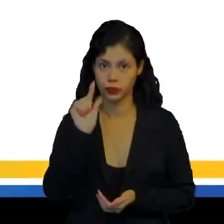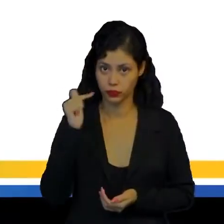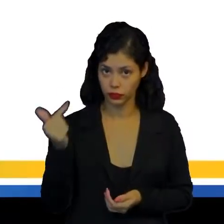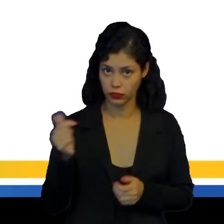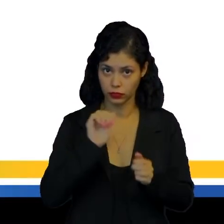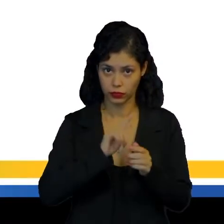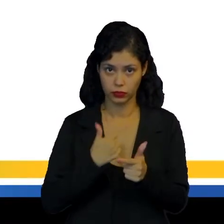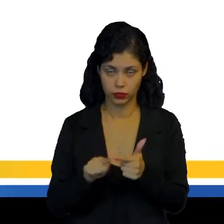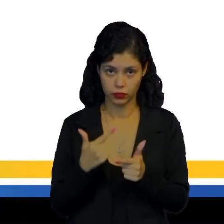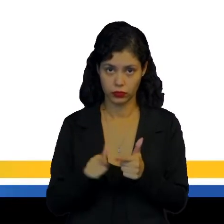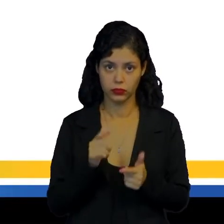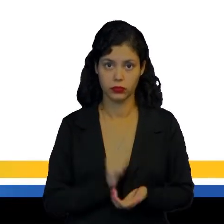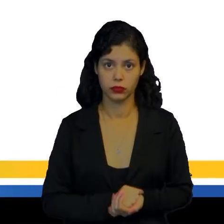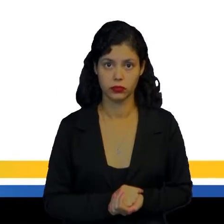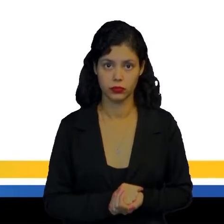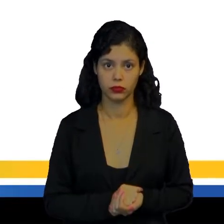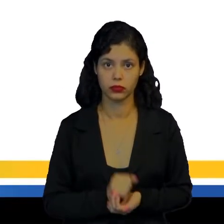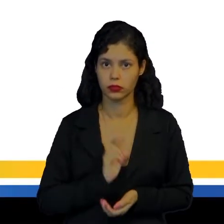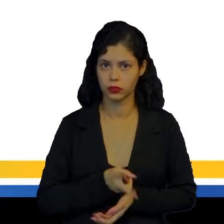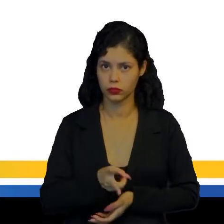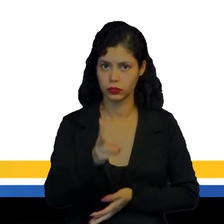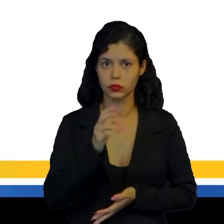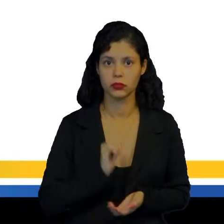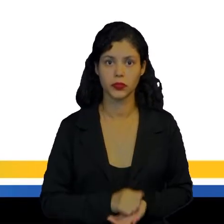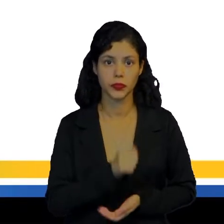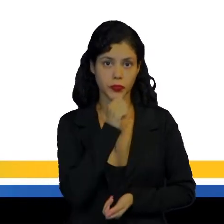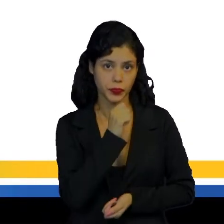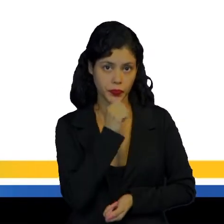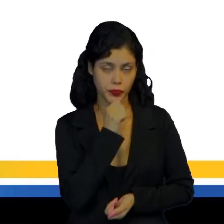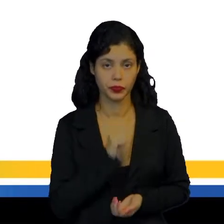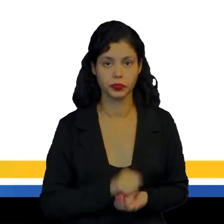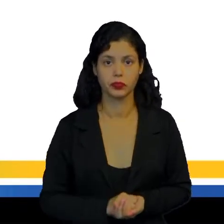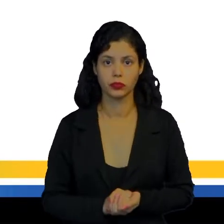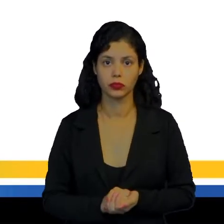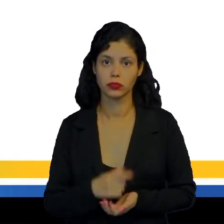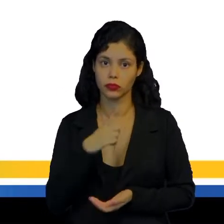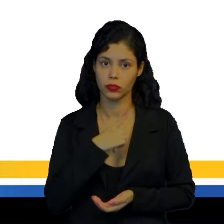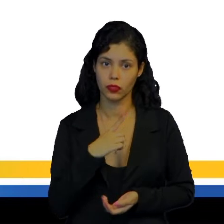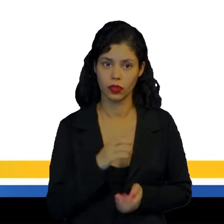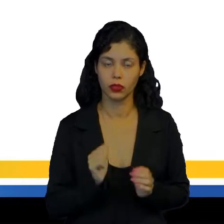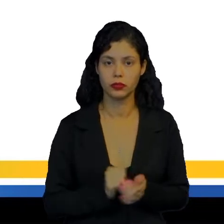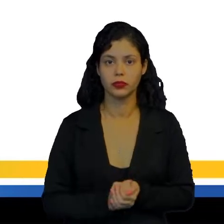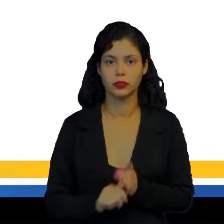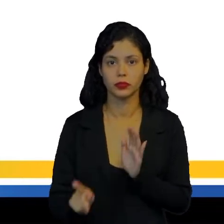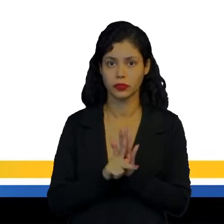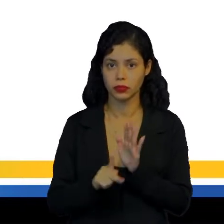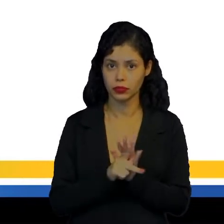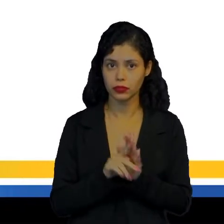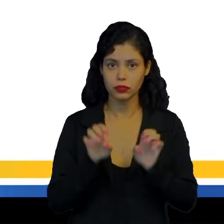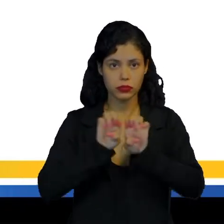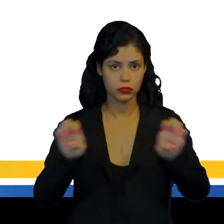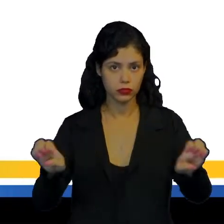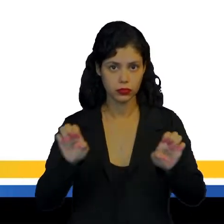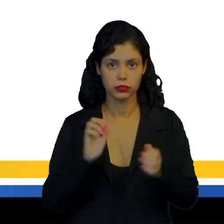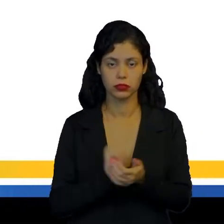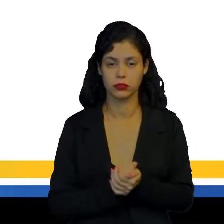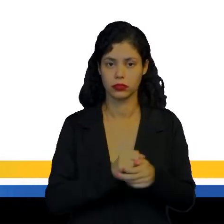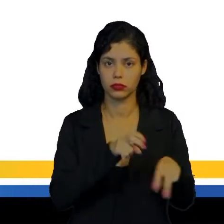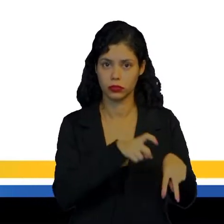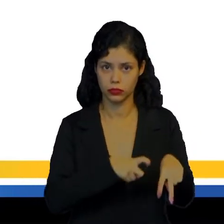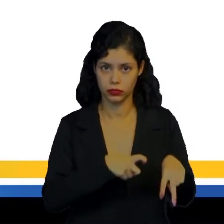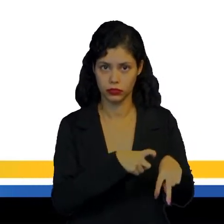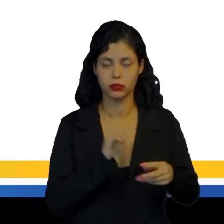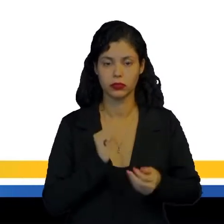situação. Então, continuando. Além disso, existe uma propriedade das equações